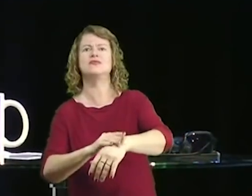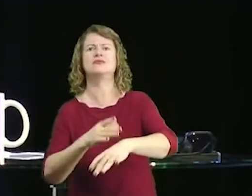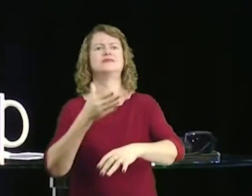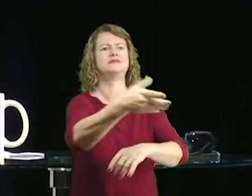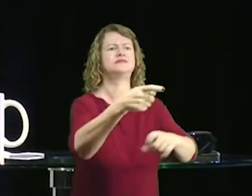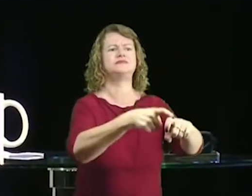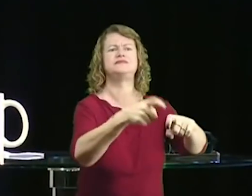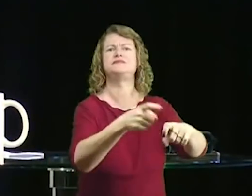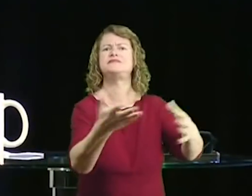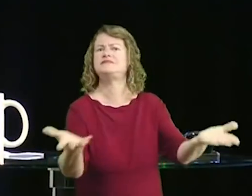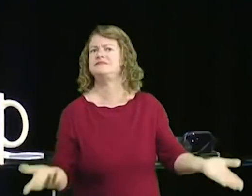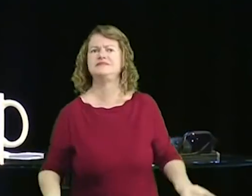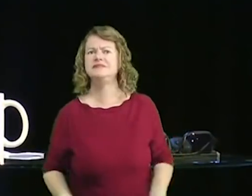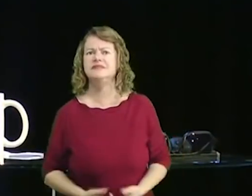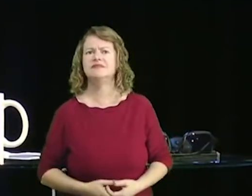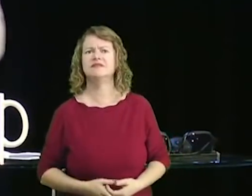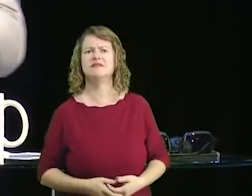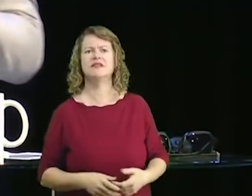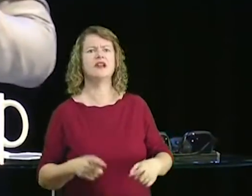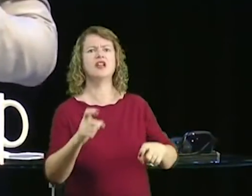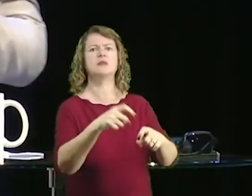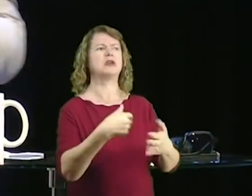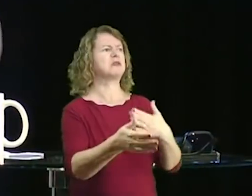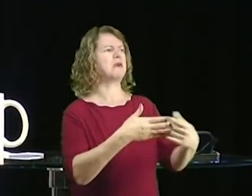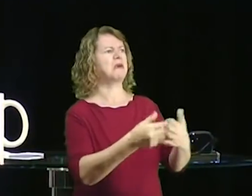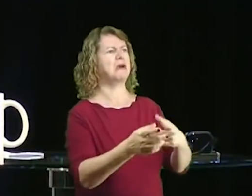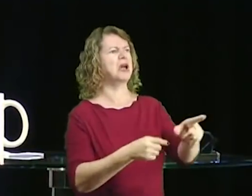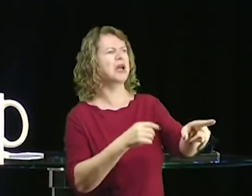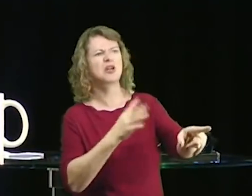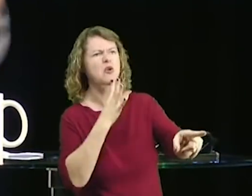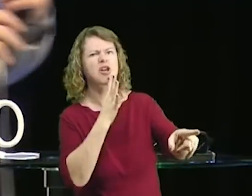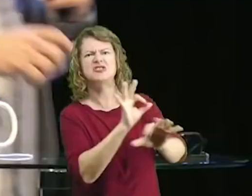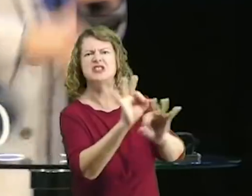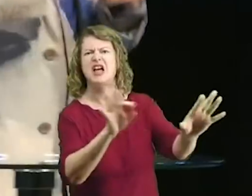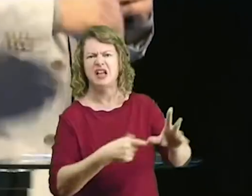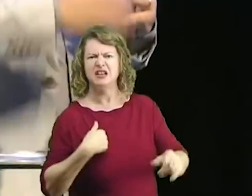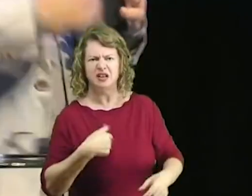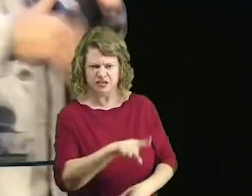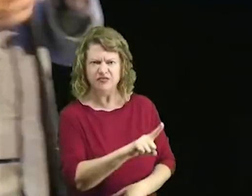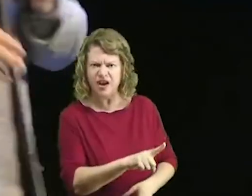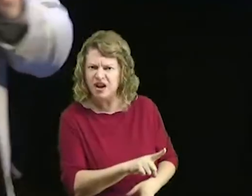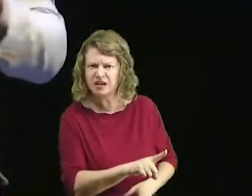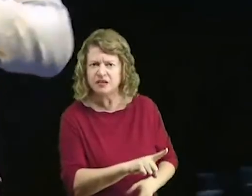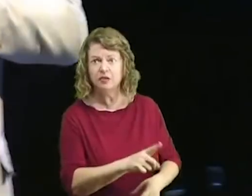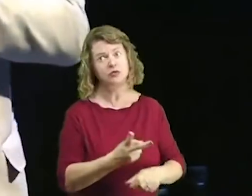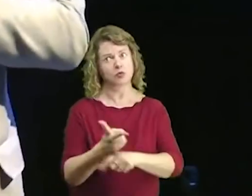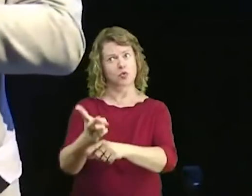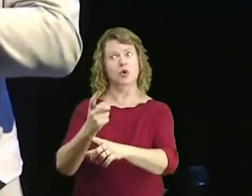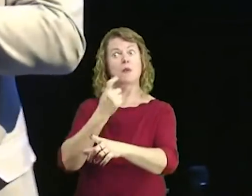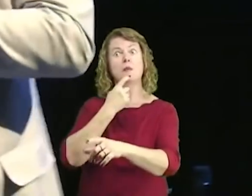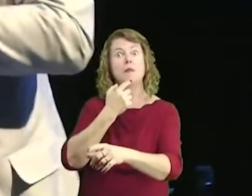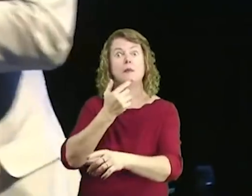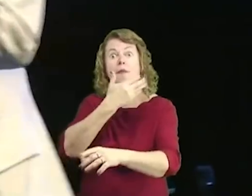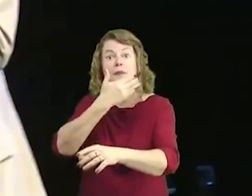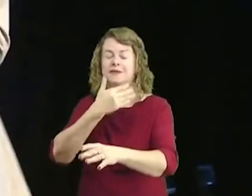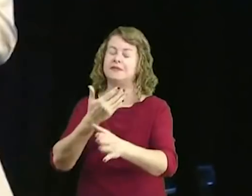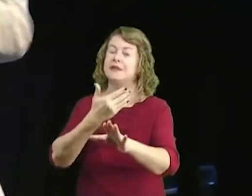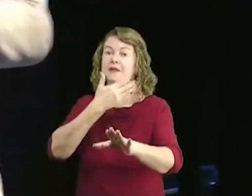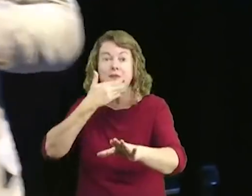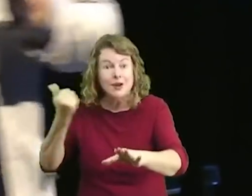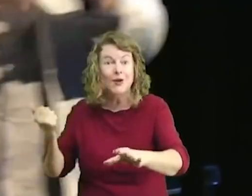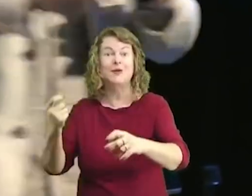uma amoxicilina, uma dipirona em gotas, não é isso? Um paracetamol. Mas quando isso não resolve, onde você vai? Você vai